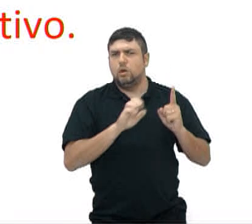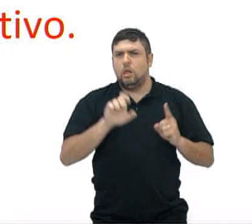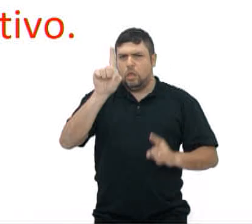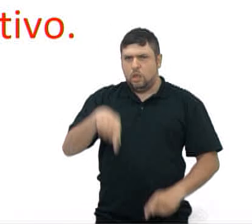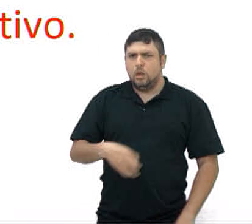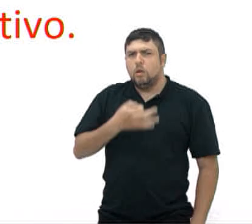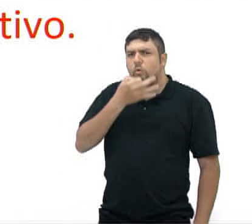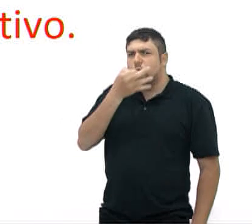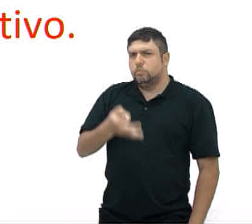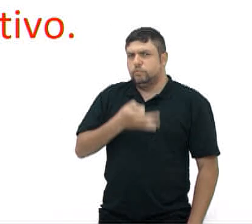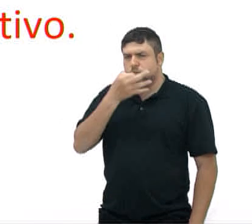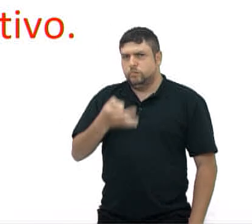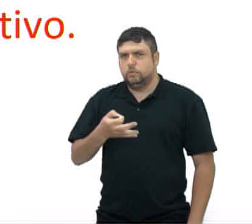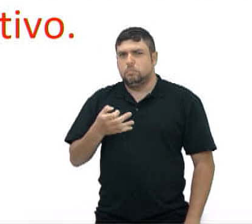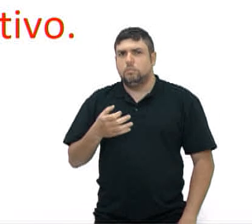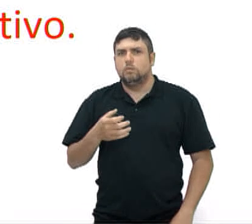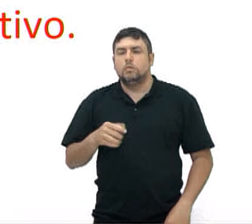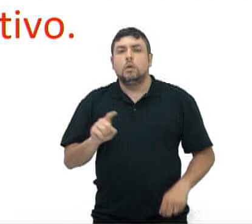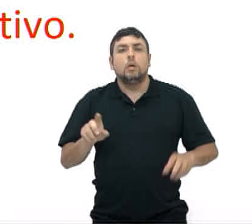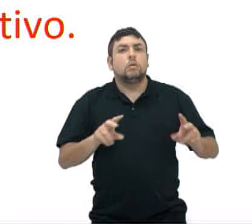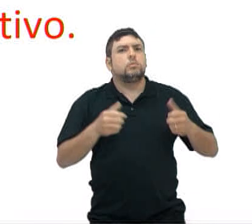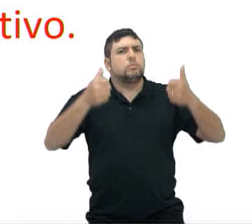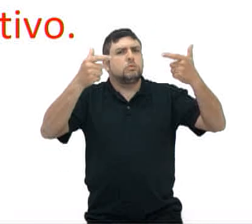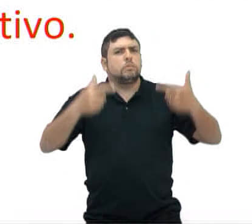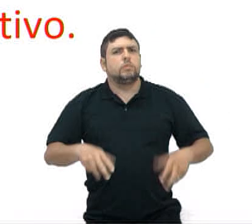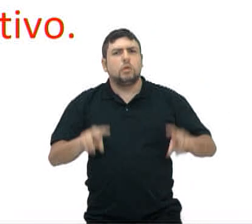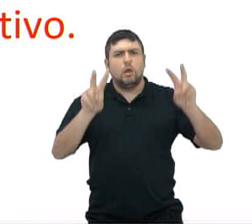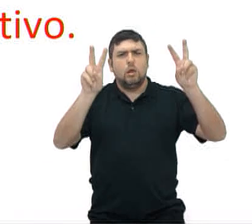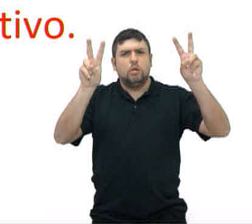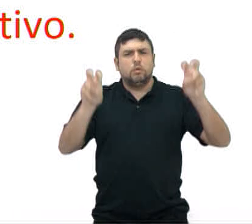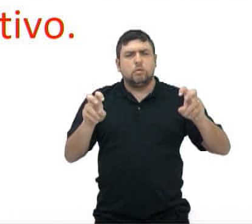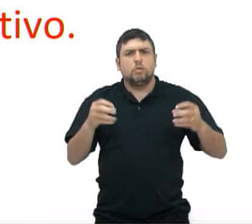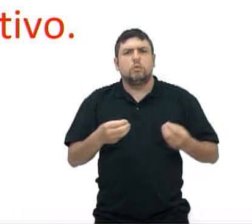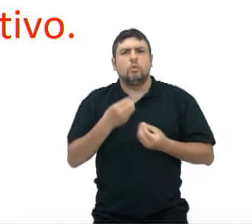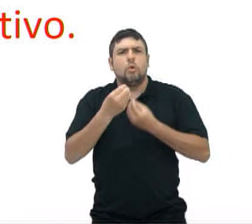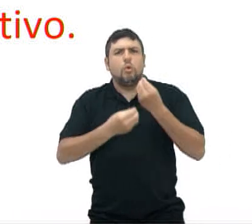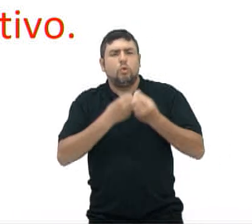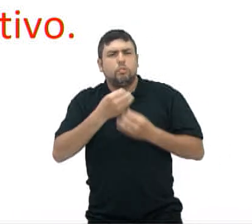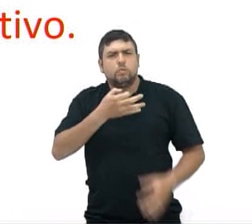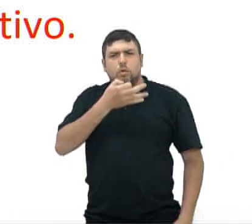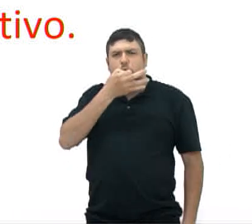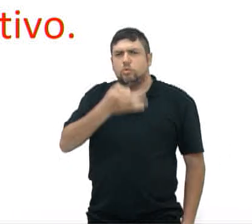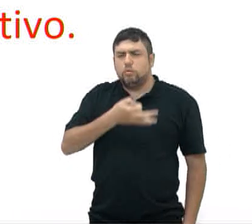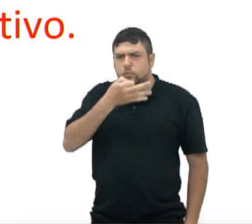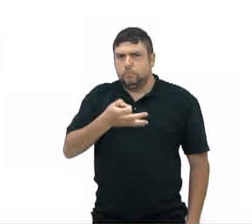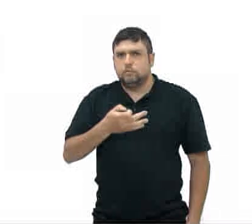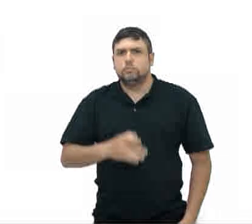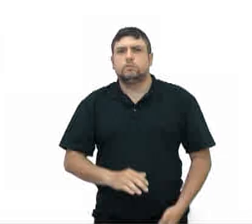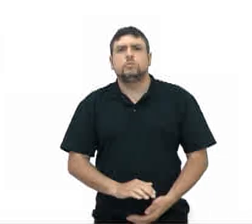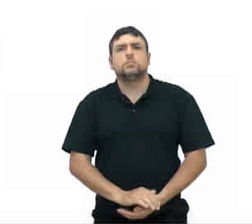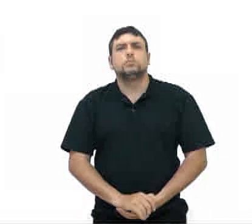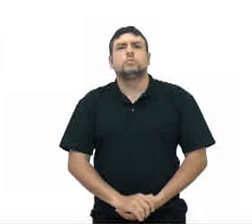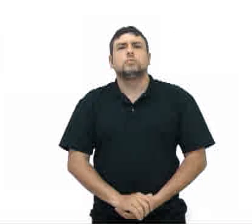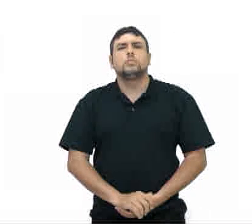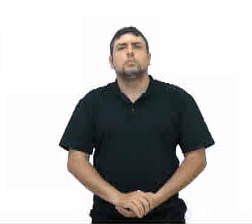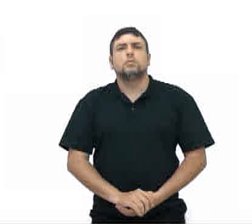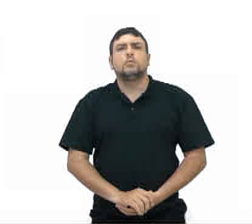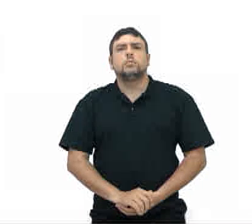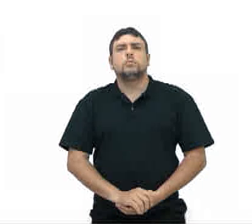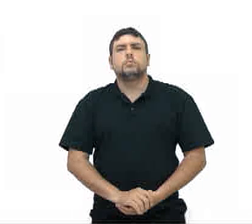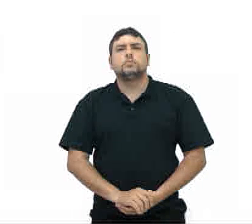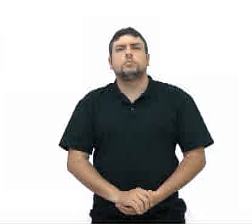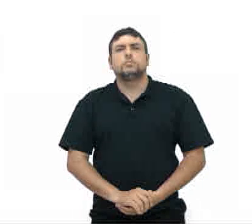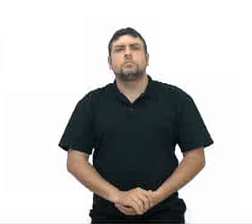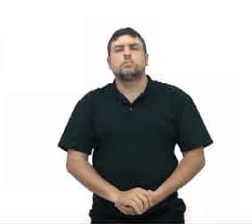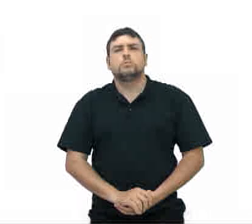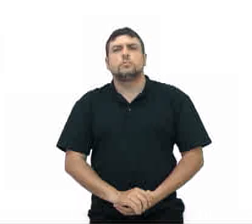ou seja, ela está falando sobre um tema, o que ela pensa, o seu ponto de vista, a sua opinião sobre esse assunto. Depois,